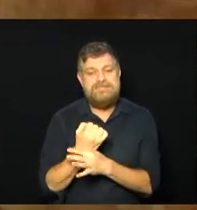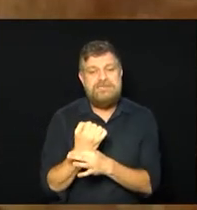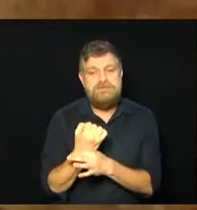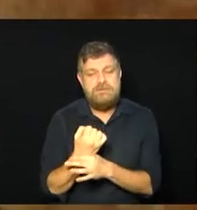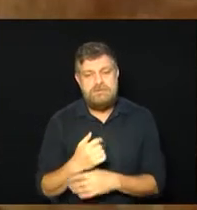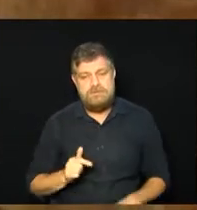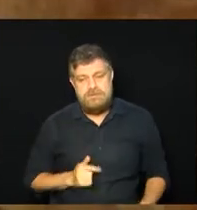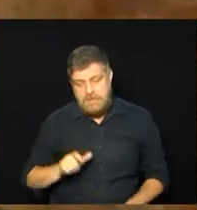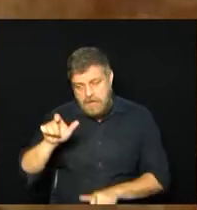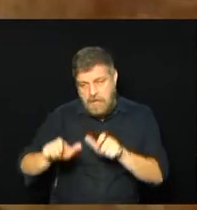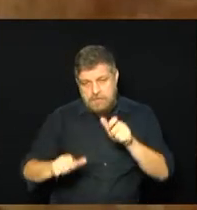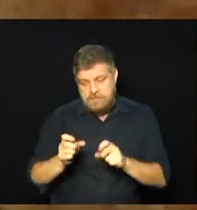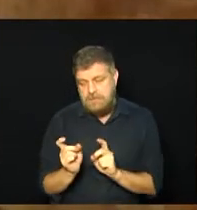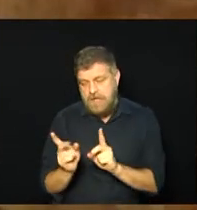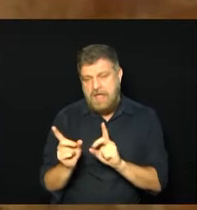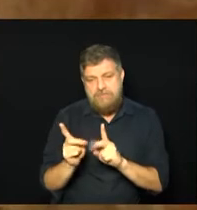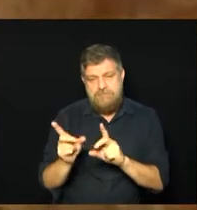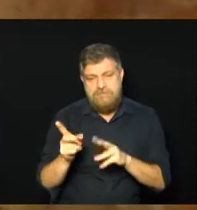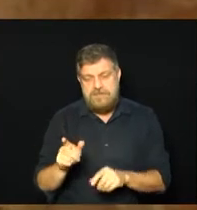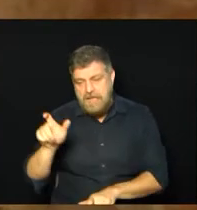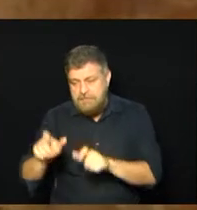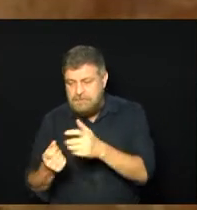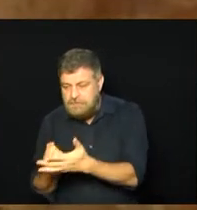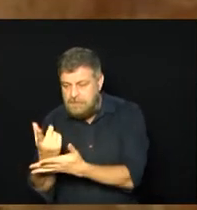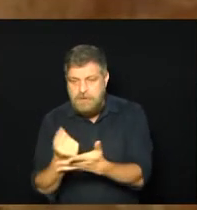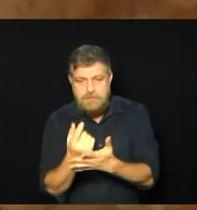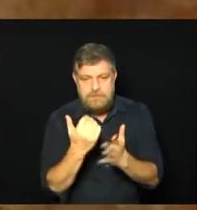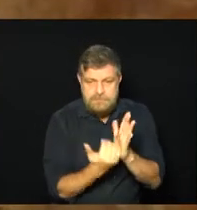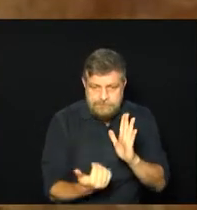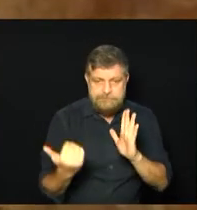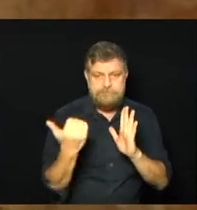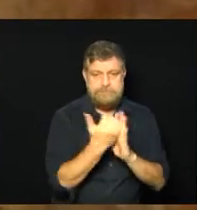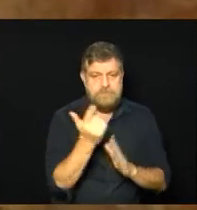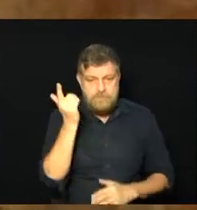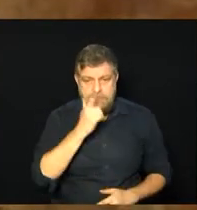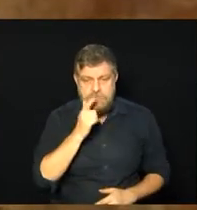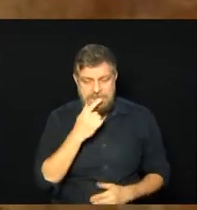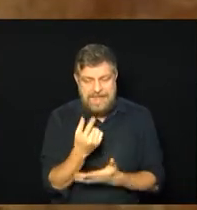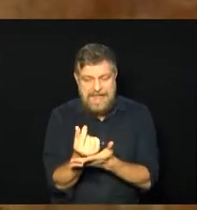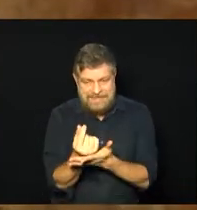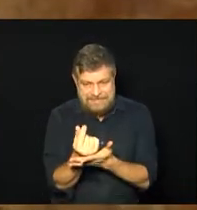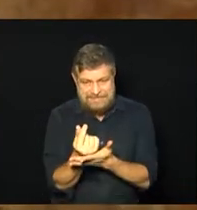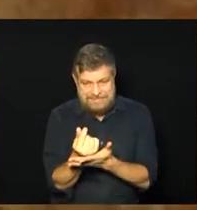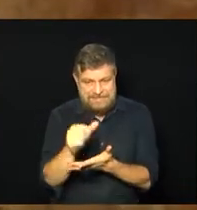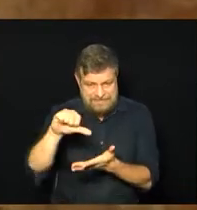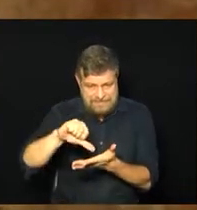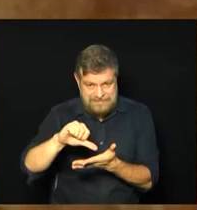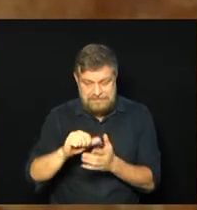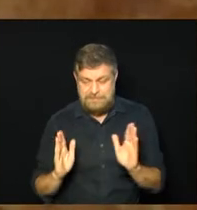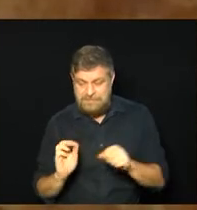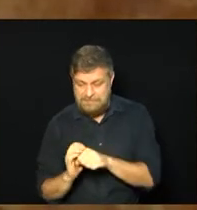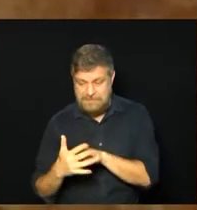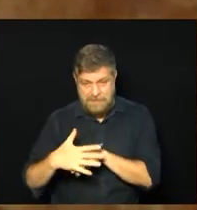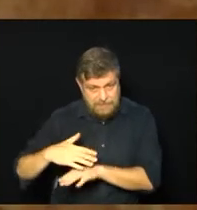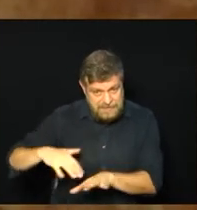com que os volumes de venda, né, o consumo do setor aumente e recupere a crise que veio aí durante a pandemia. Matheus, para atrair